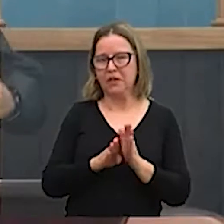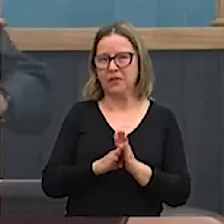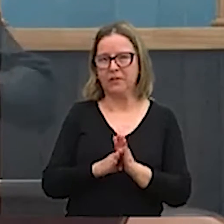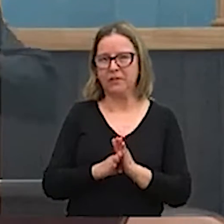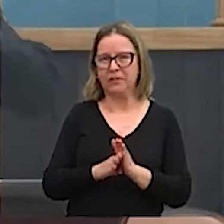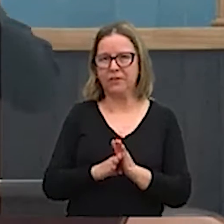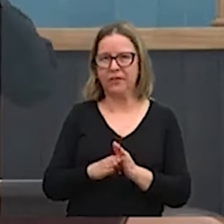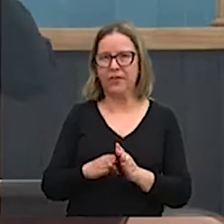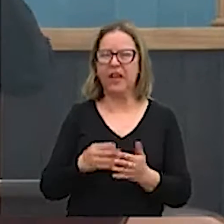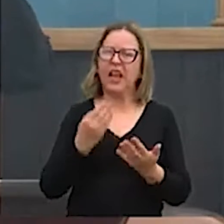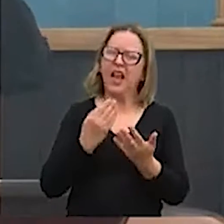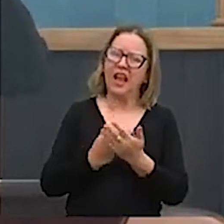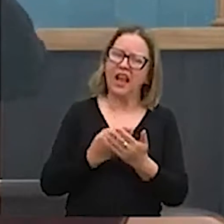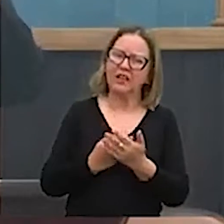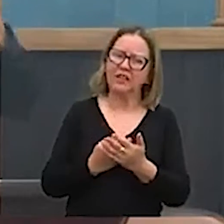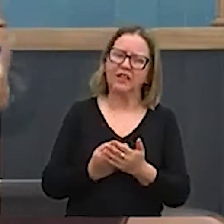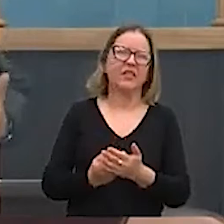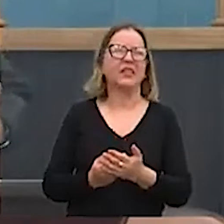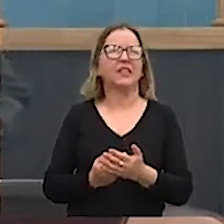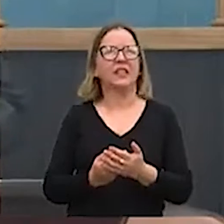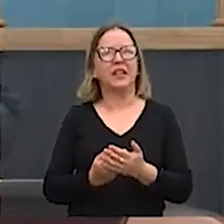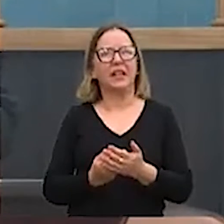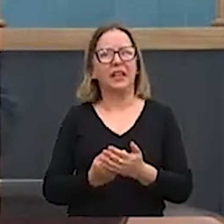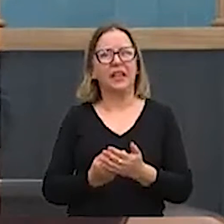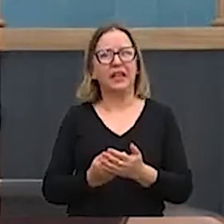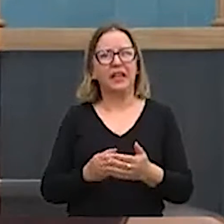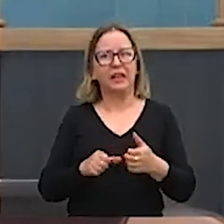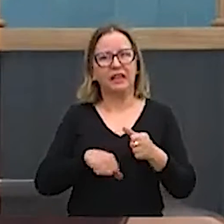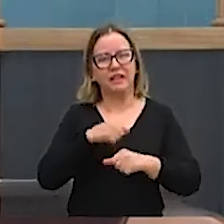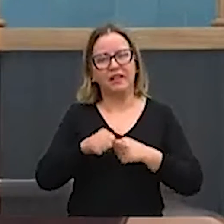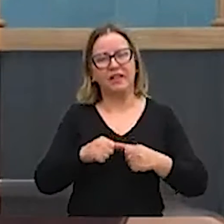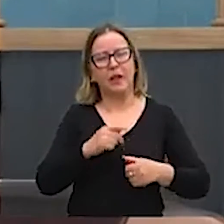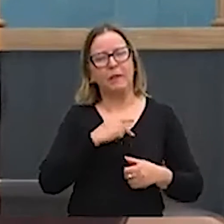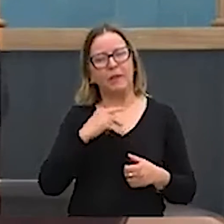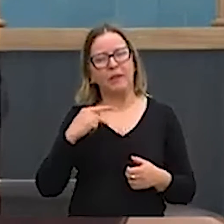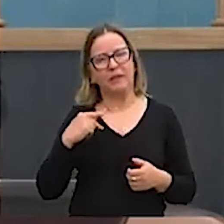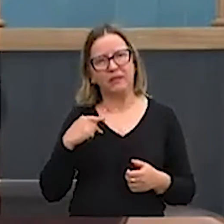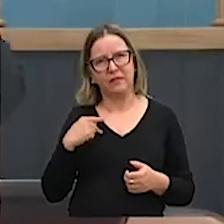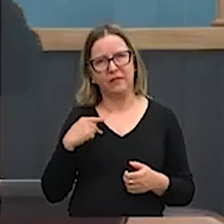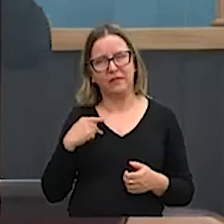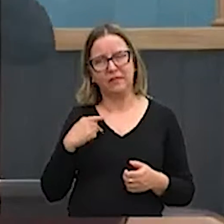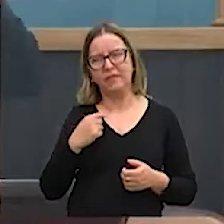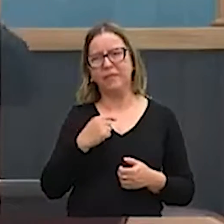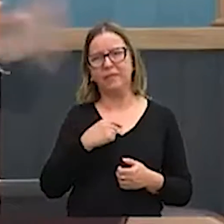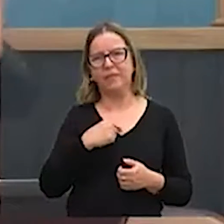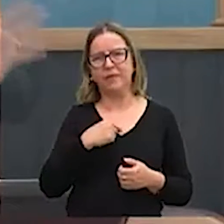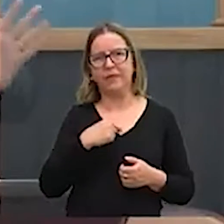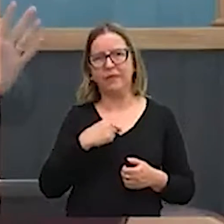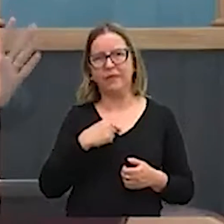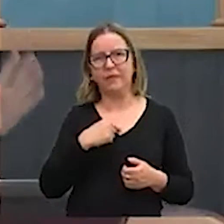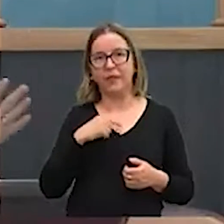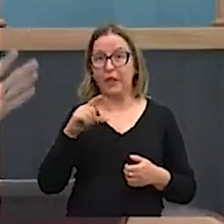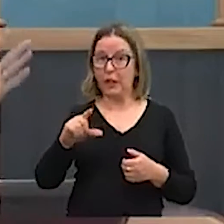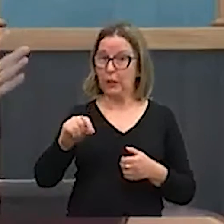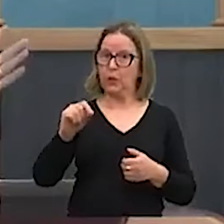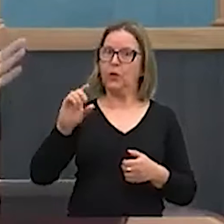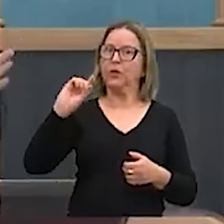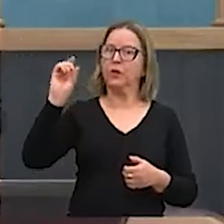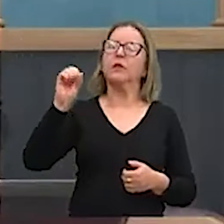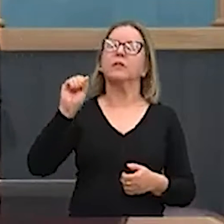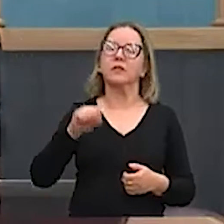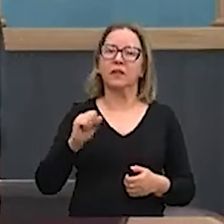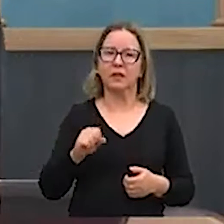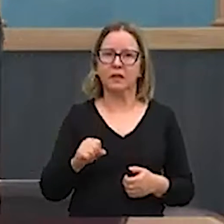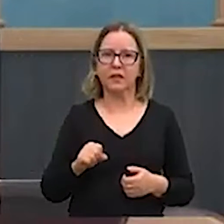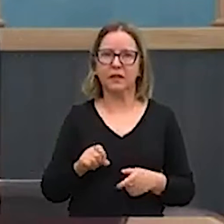Estudei no seminário, acabei sendo pastor. Eu era um eleito de Deus, sim, mas